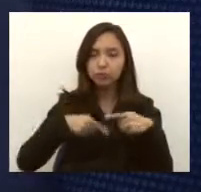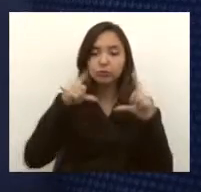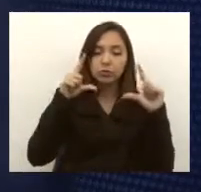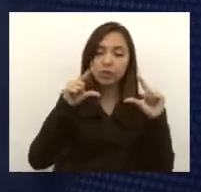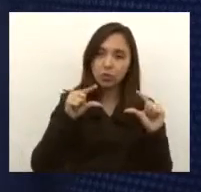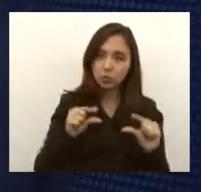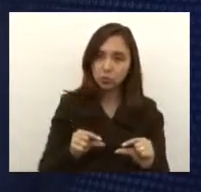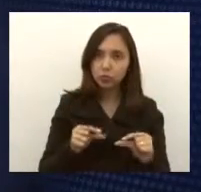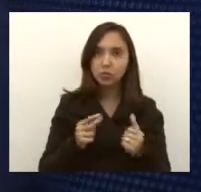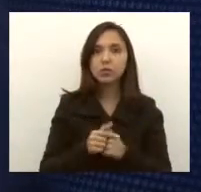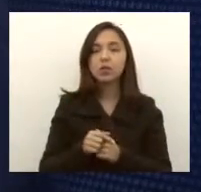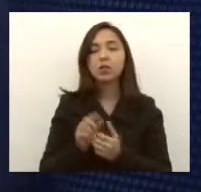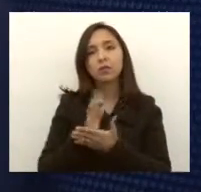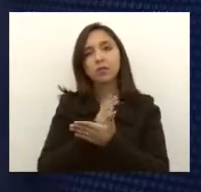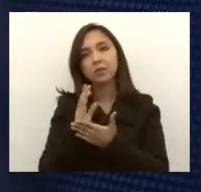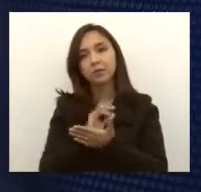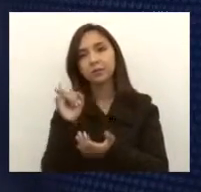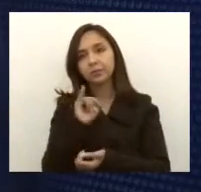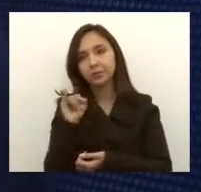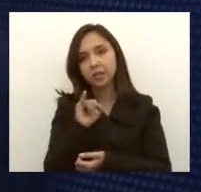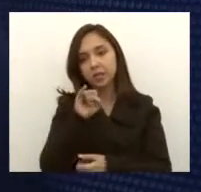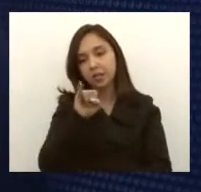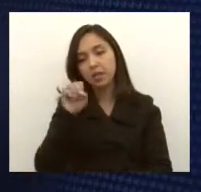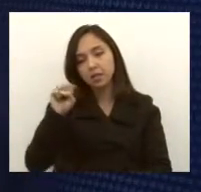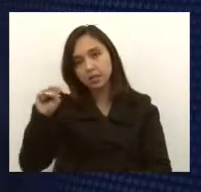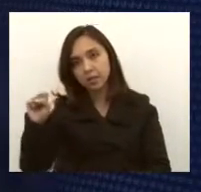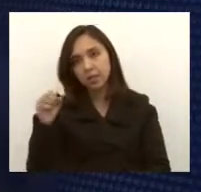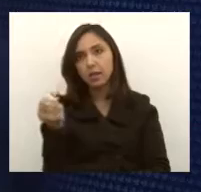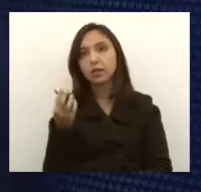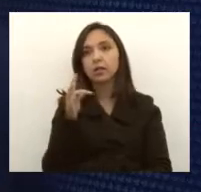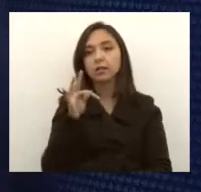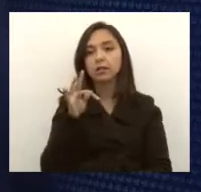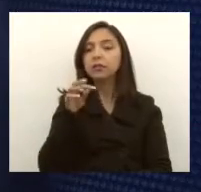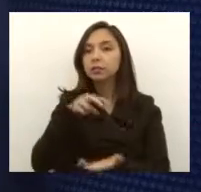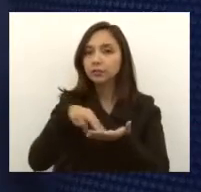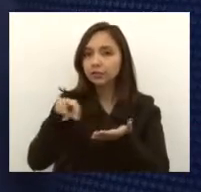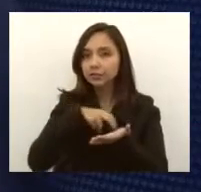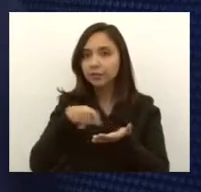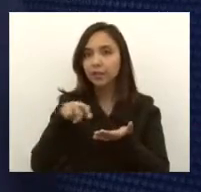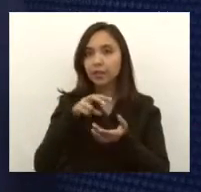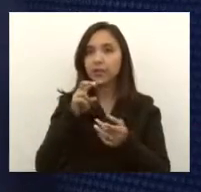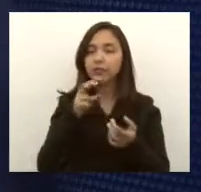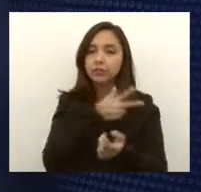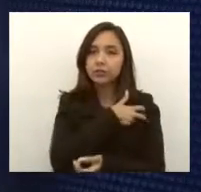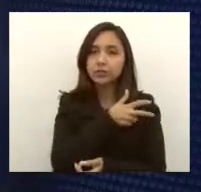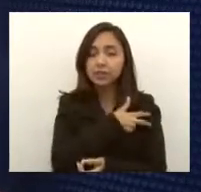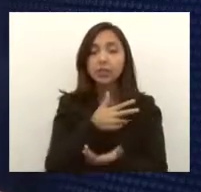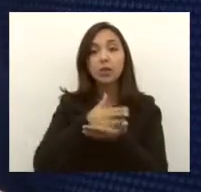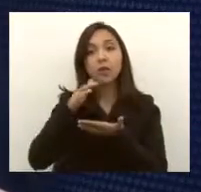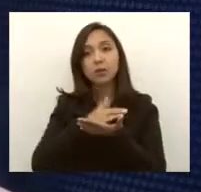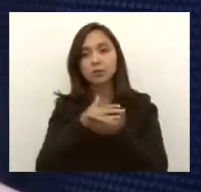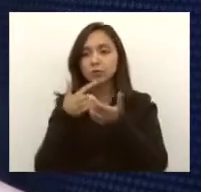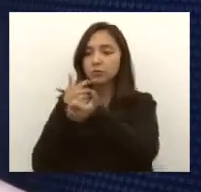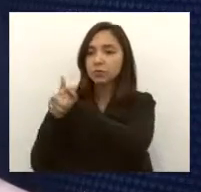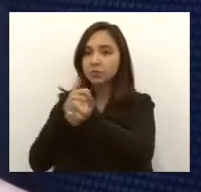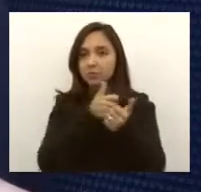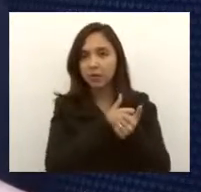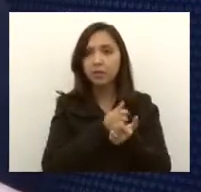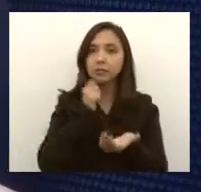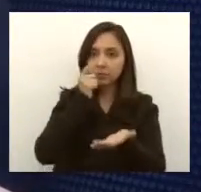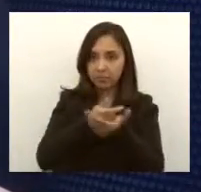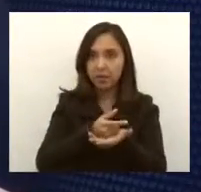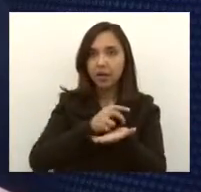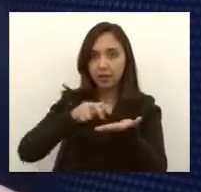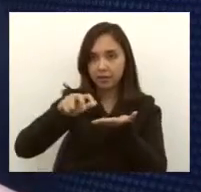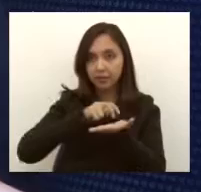redução, uma isenção de alguns impostos, o ISS, a taxa de fiscalização. Alguns municípios próximos a Guarulhos pagam a